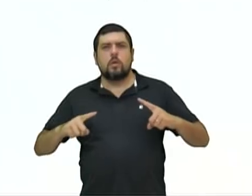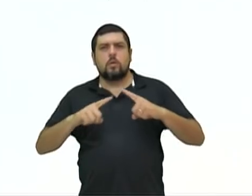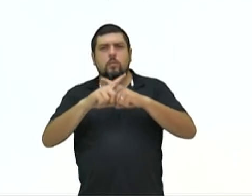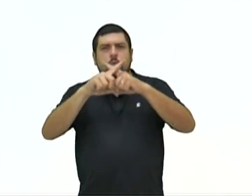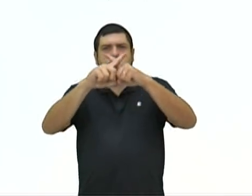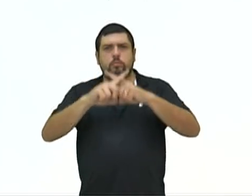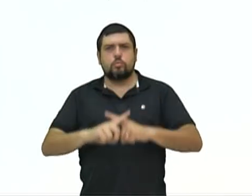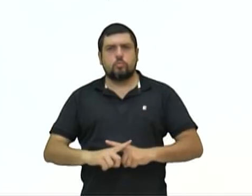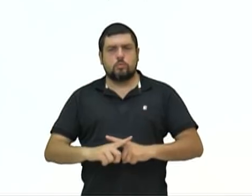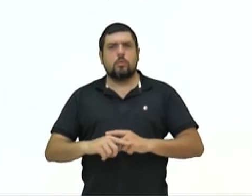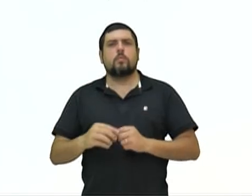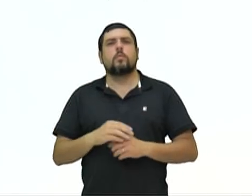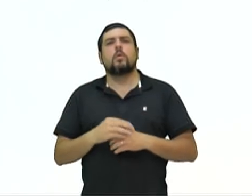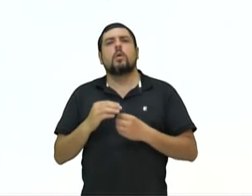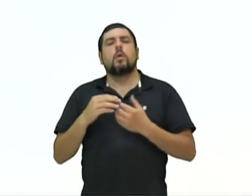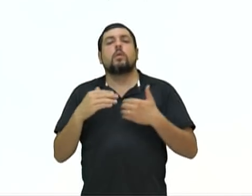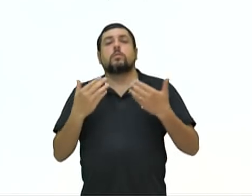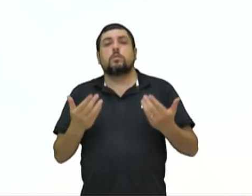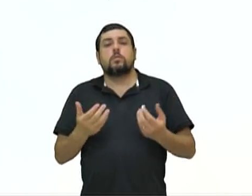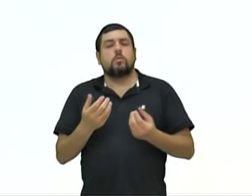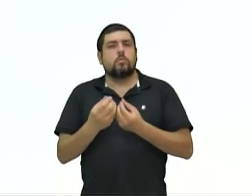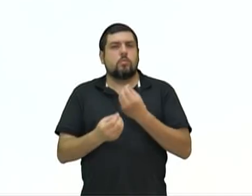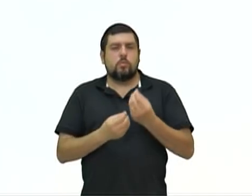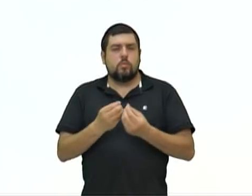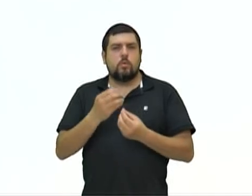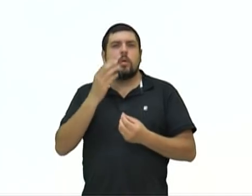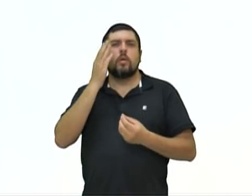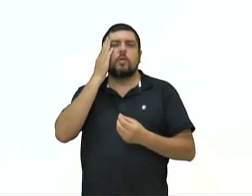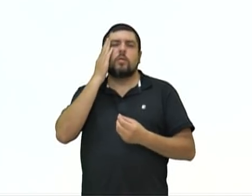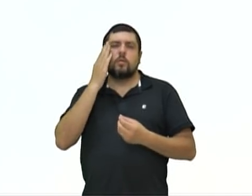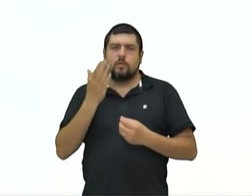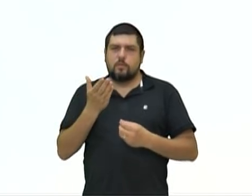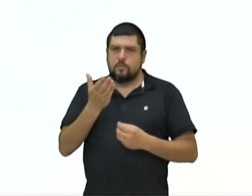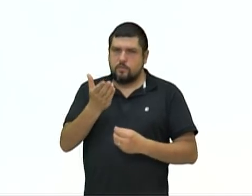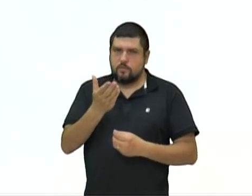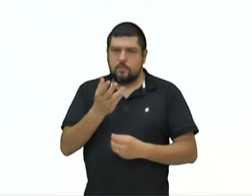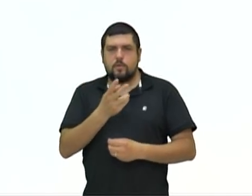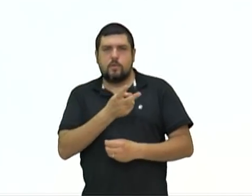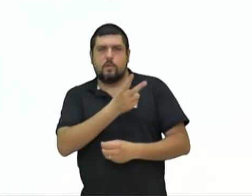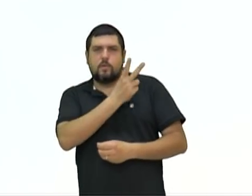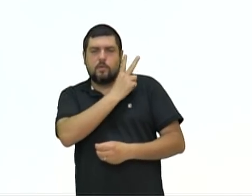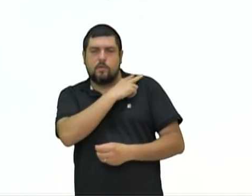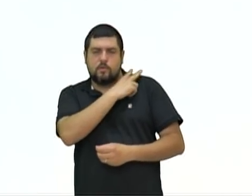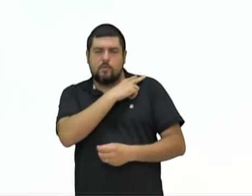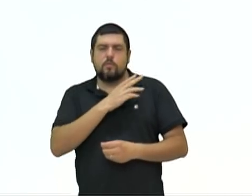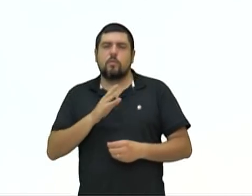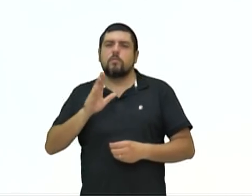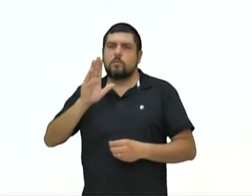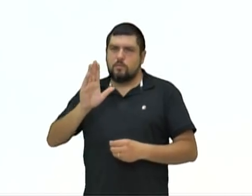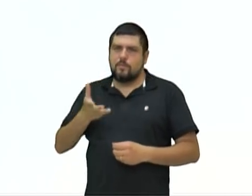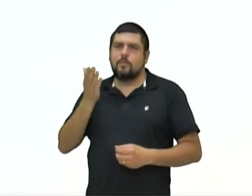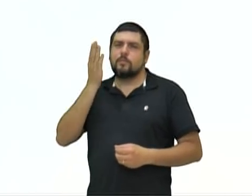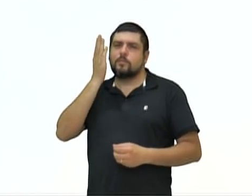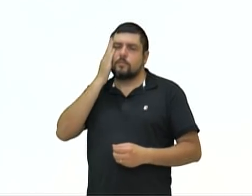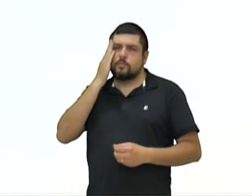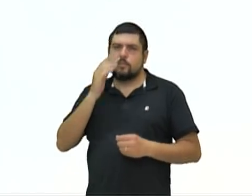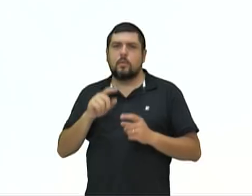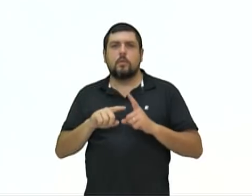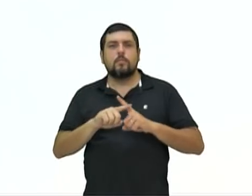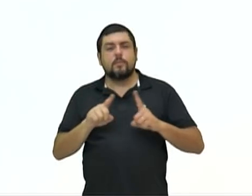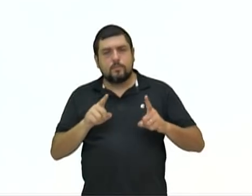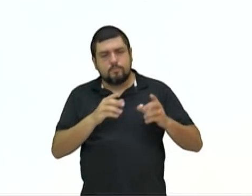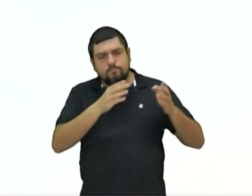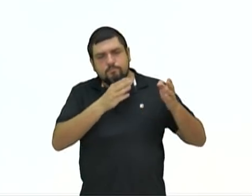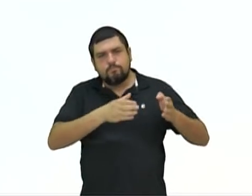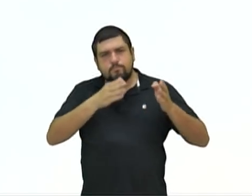Né? E tenho certeza que vocês aí da segunda série já sabem, já utilizaram, mas vamos acompanhar passo a passo com a